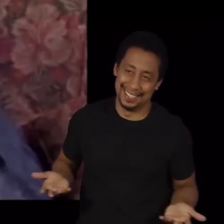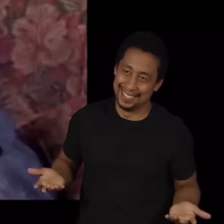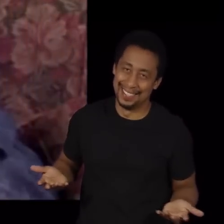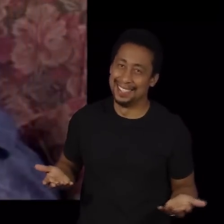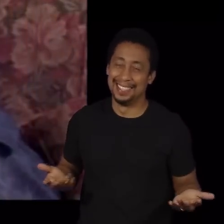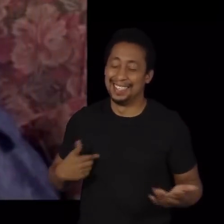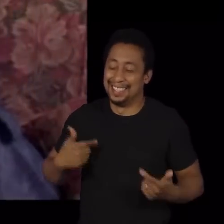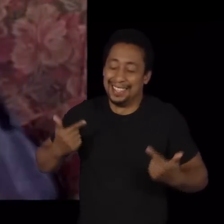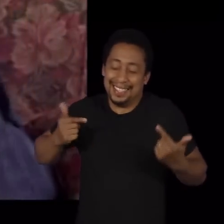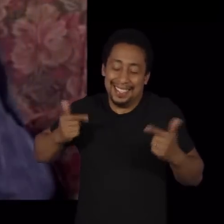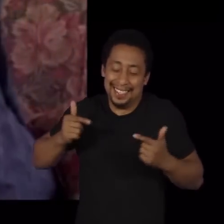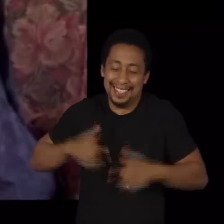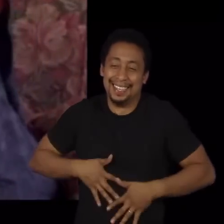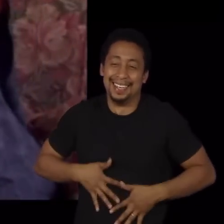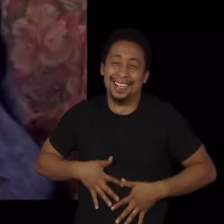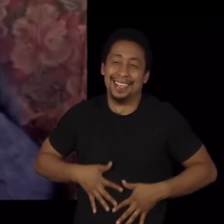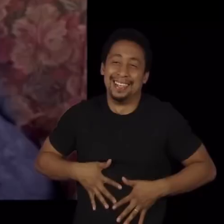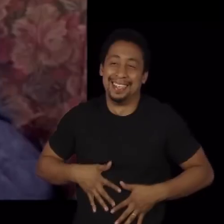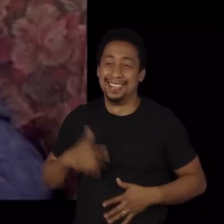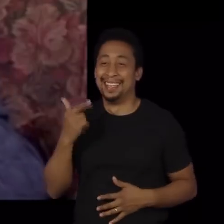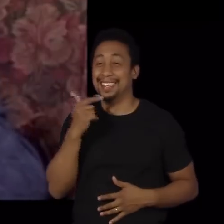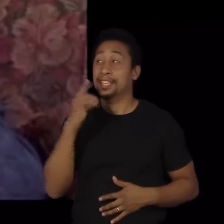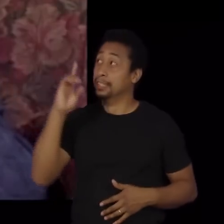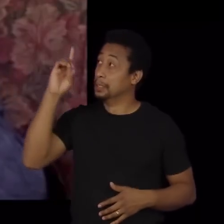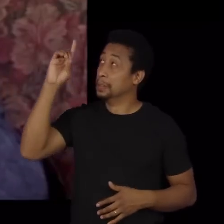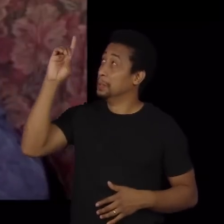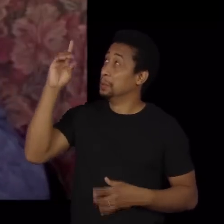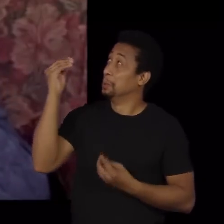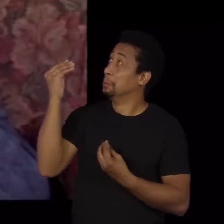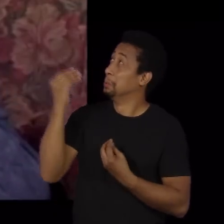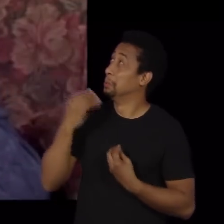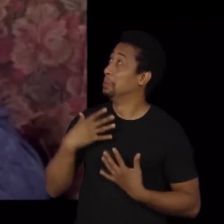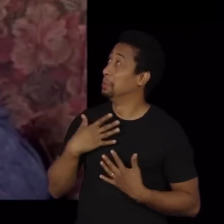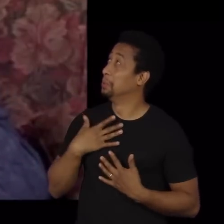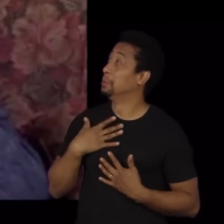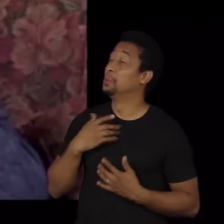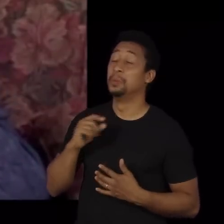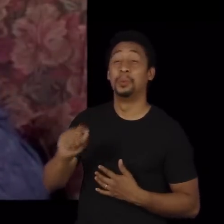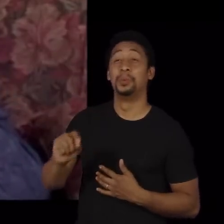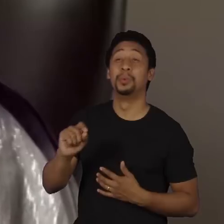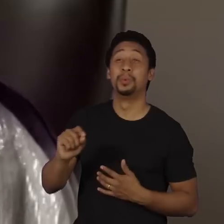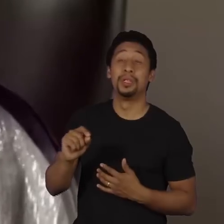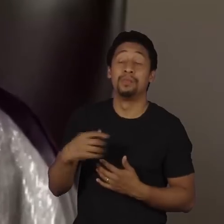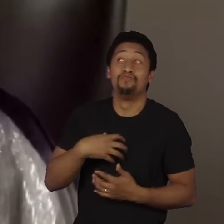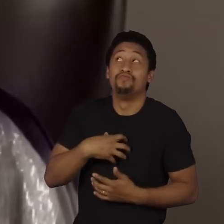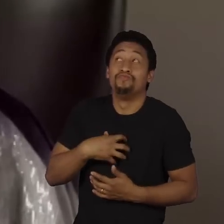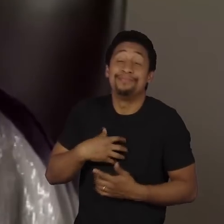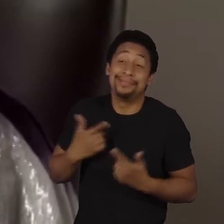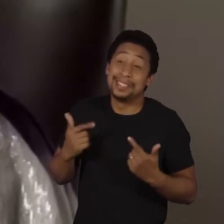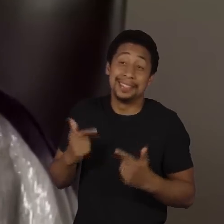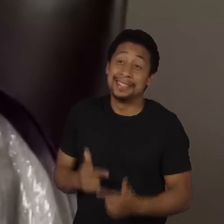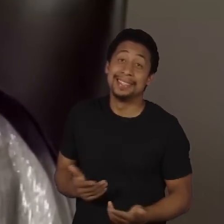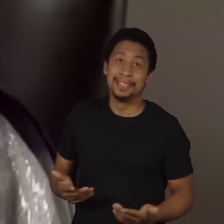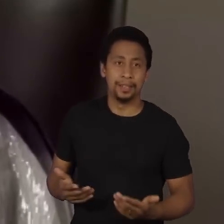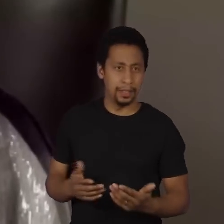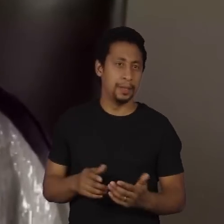A risada é, sem dúvida, um grande radar. A que